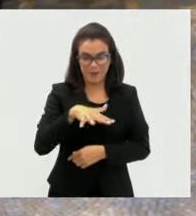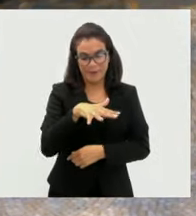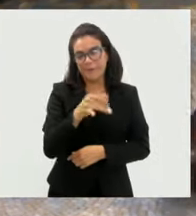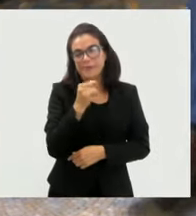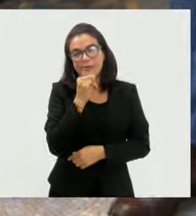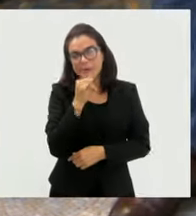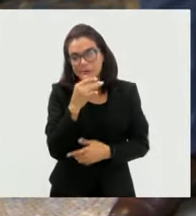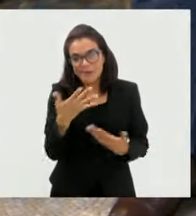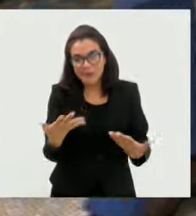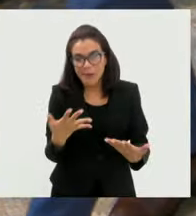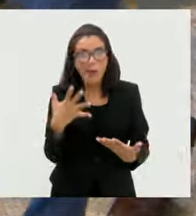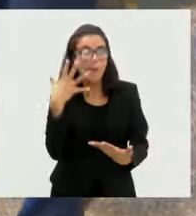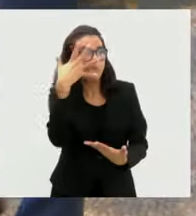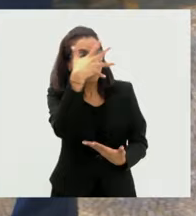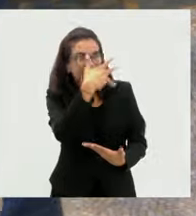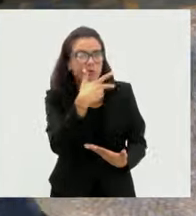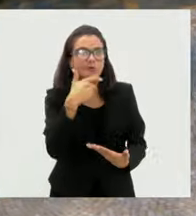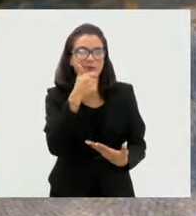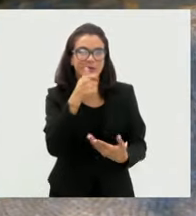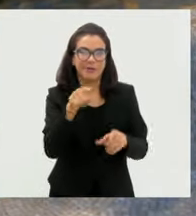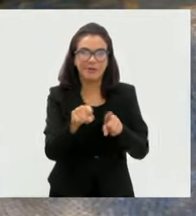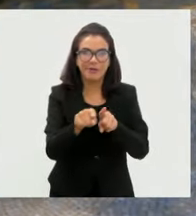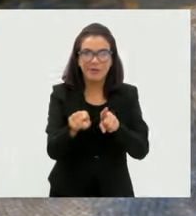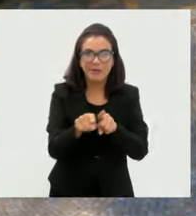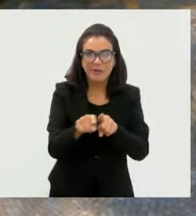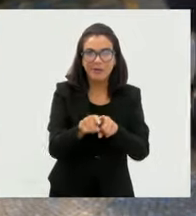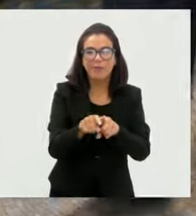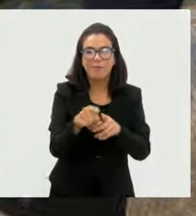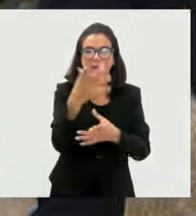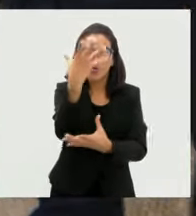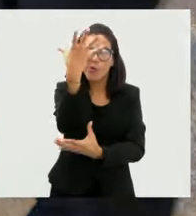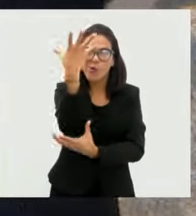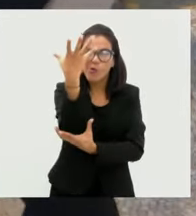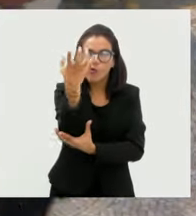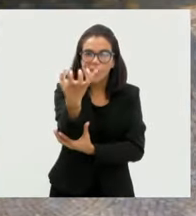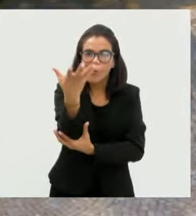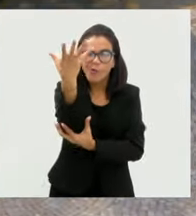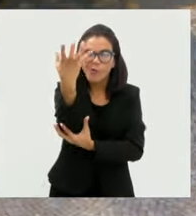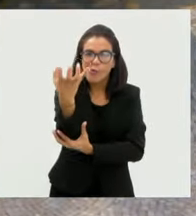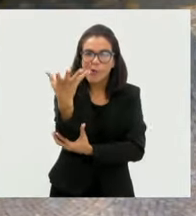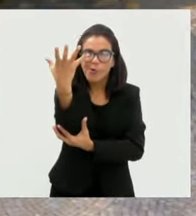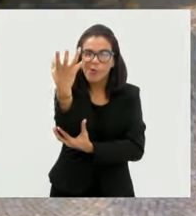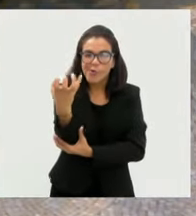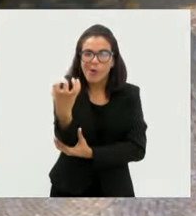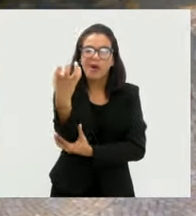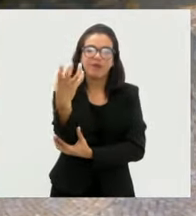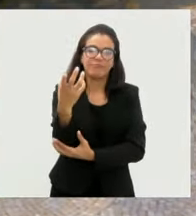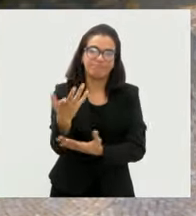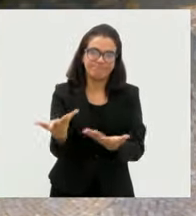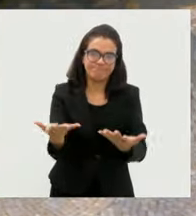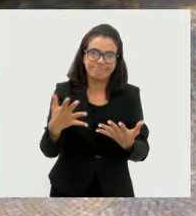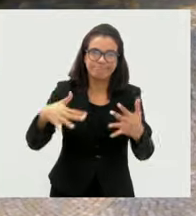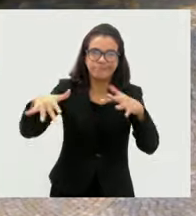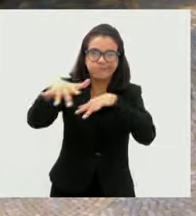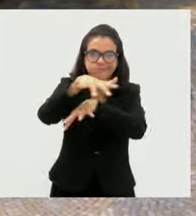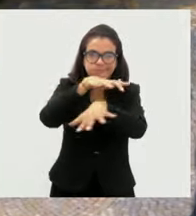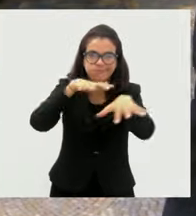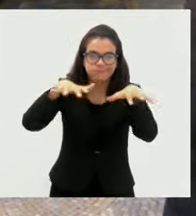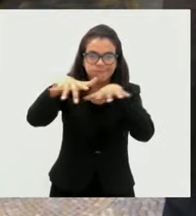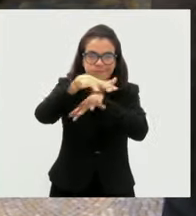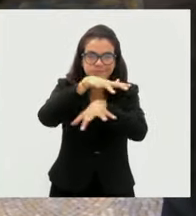além de ser bonito e absorver um pouco de carbono, refresca a casa, diminui a incidência do